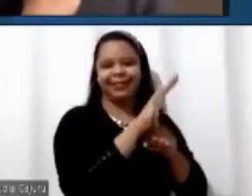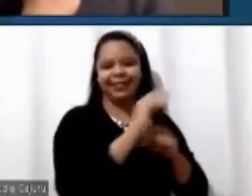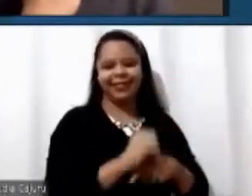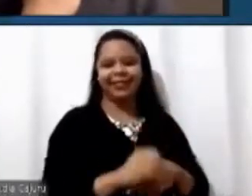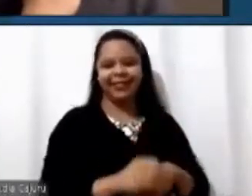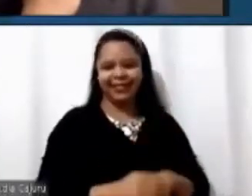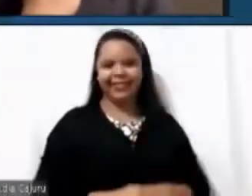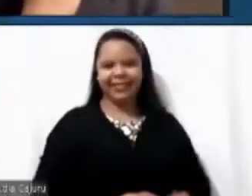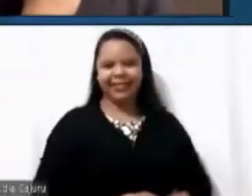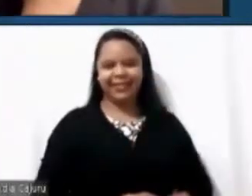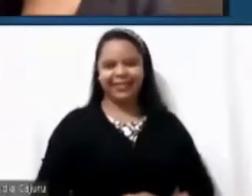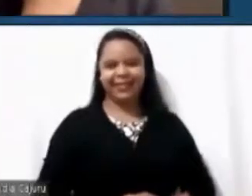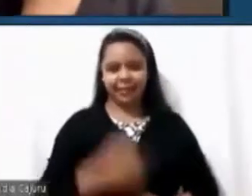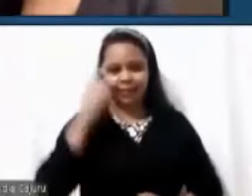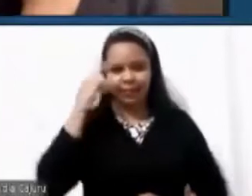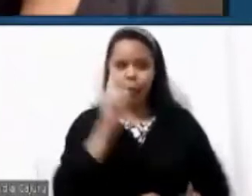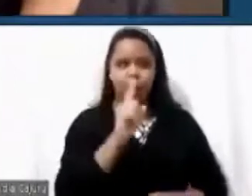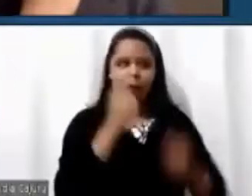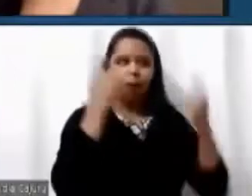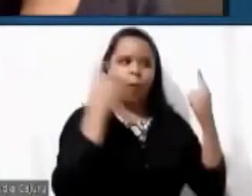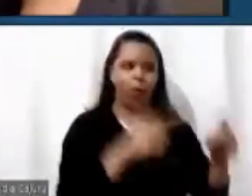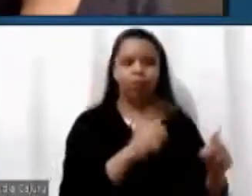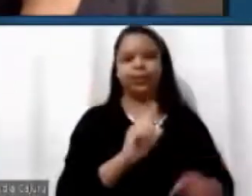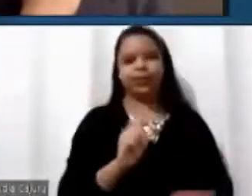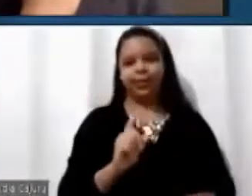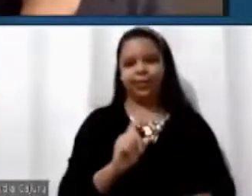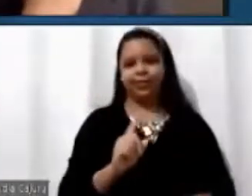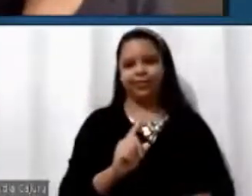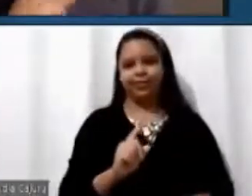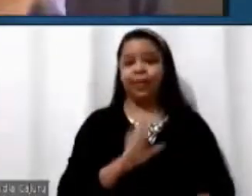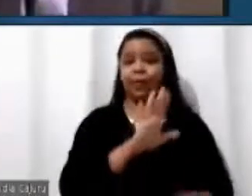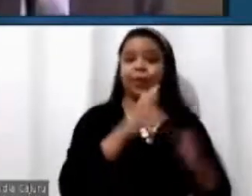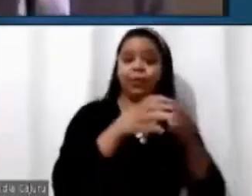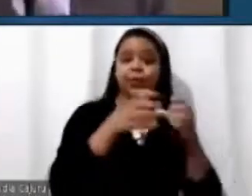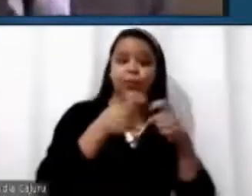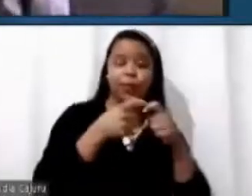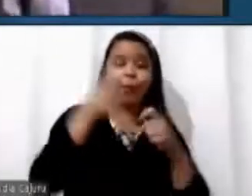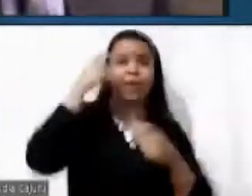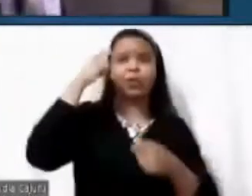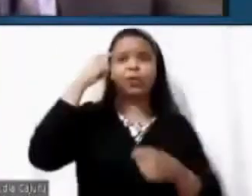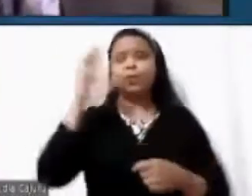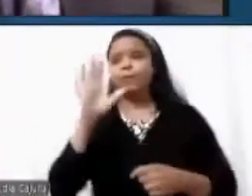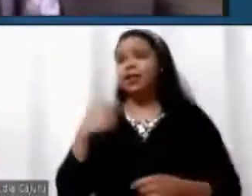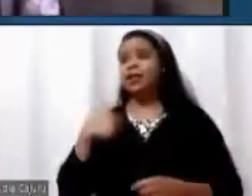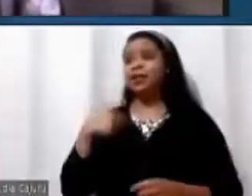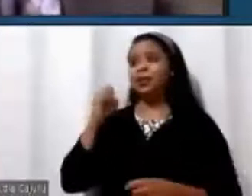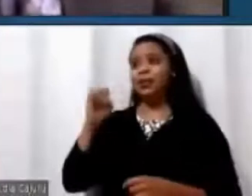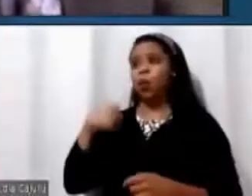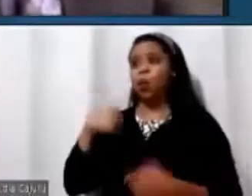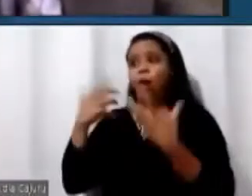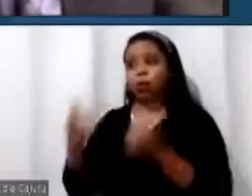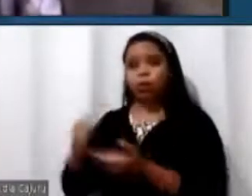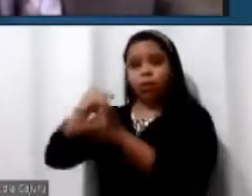e a caldeirinha, porque se eu aceito, eu posso enfrentar um processo lá ético. Se eu não